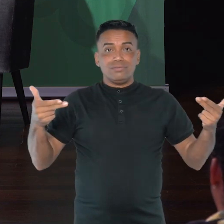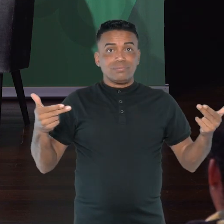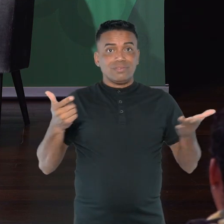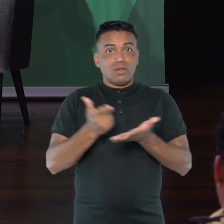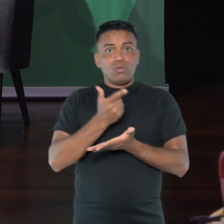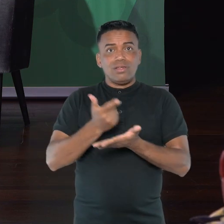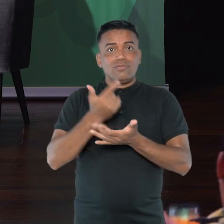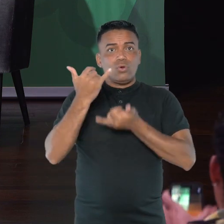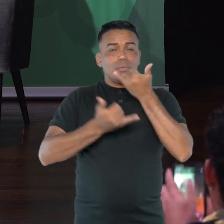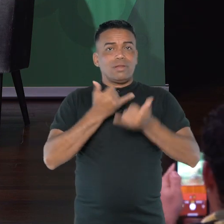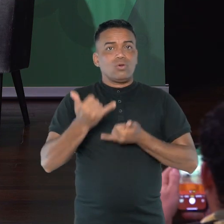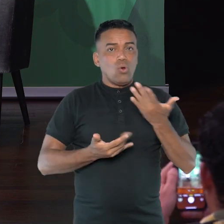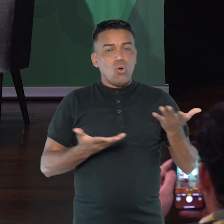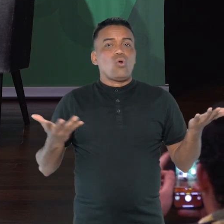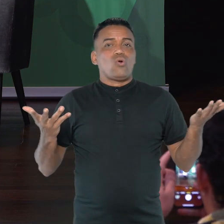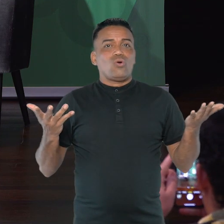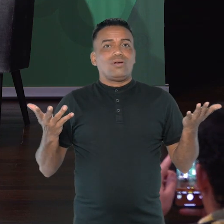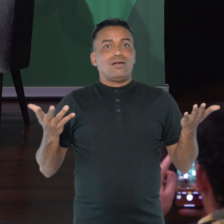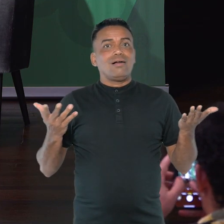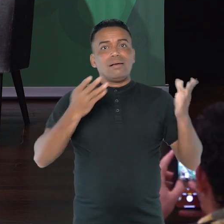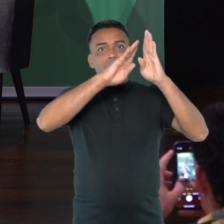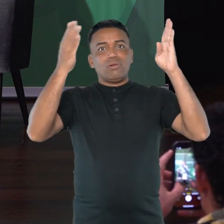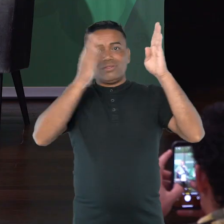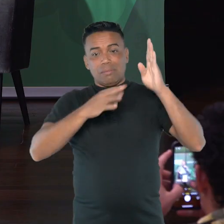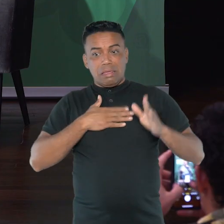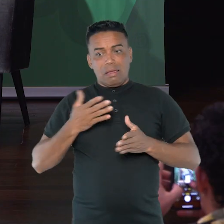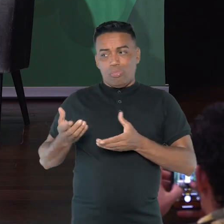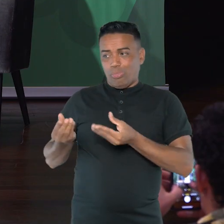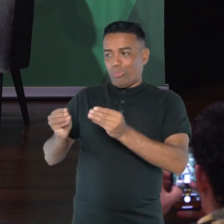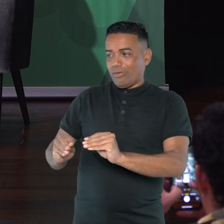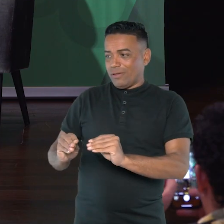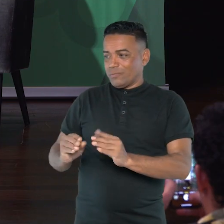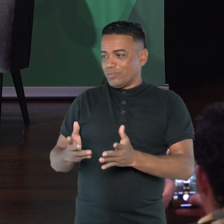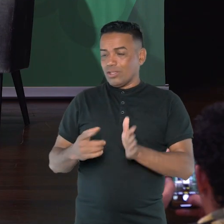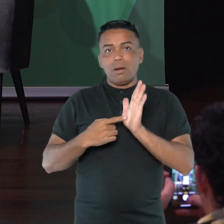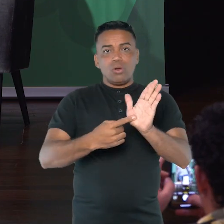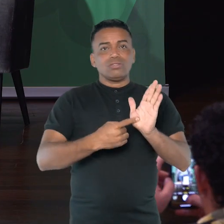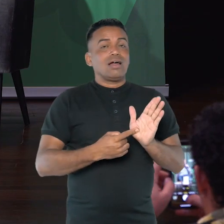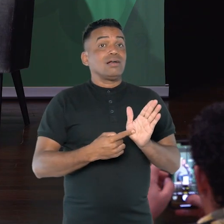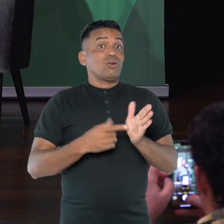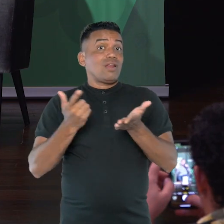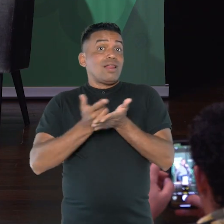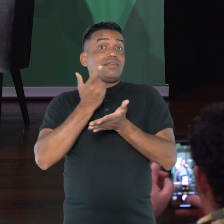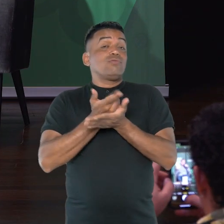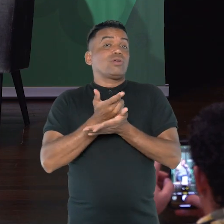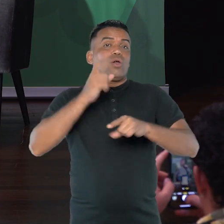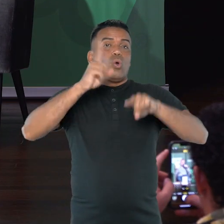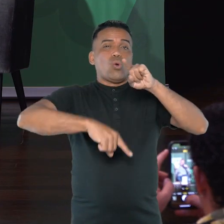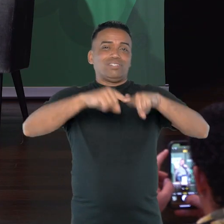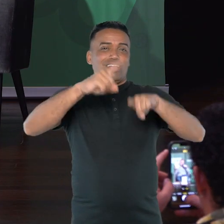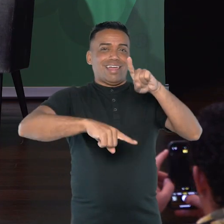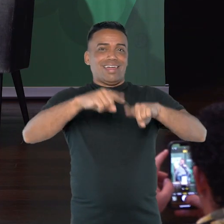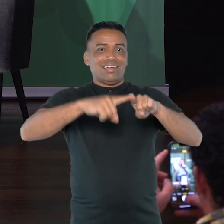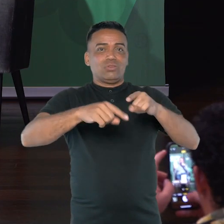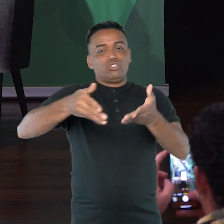aqui, que eu trouxe a biblioteca toda, mas só para ilustrar, porque hoje a gente vai falar muito do livro como objeto, um objeto